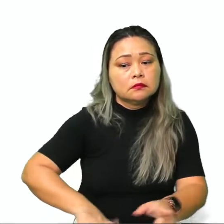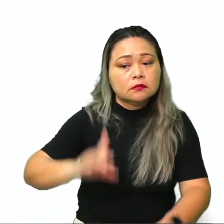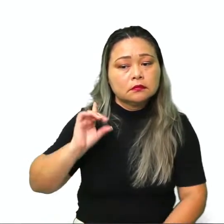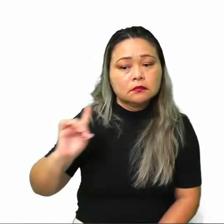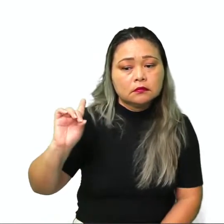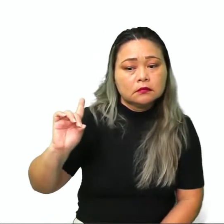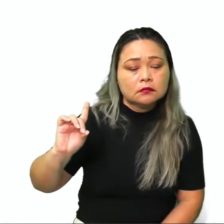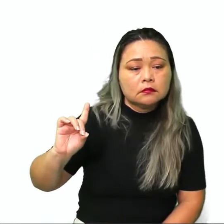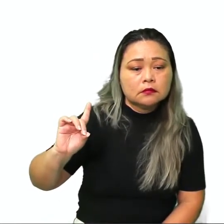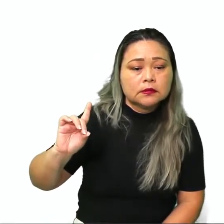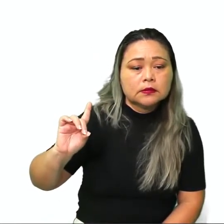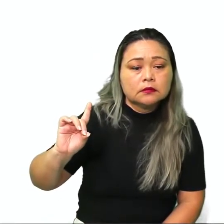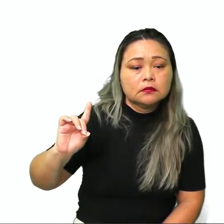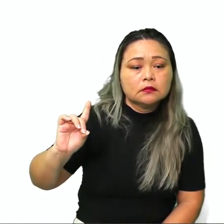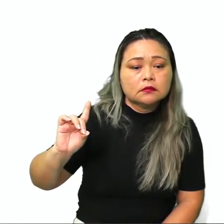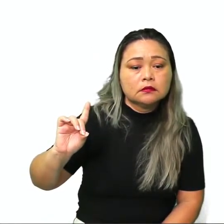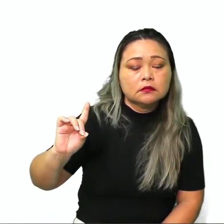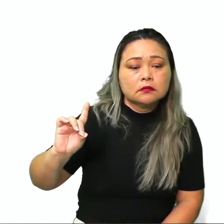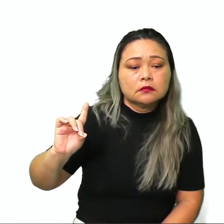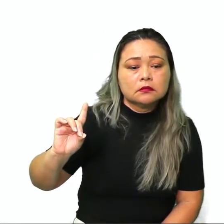D, amônia,